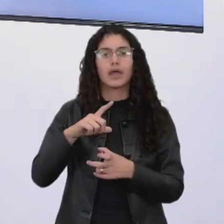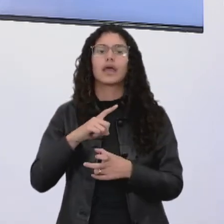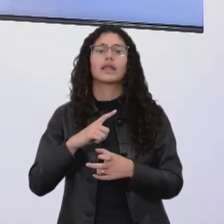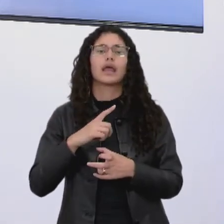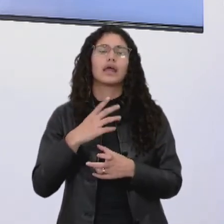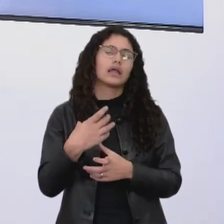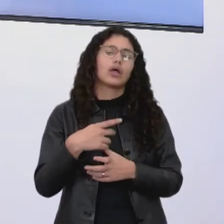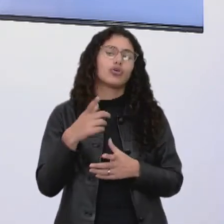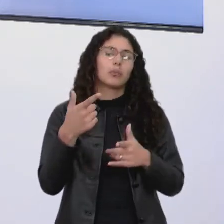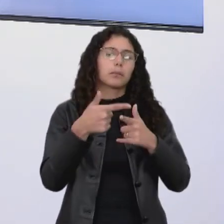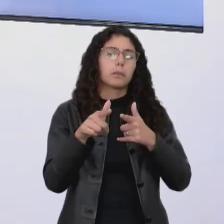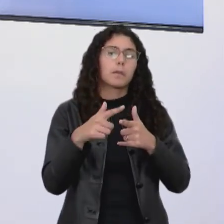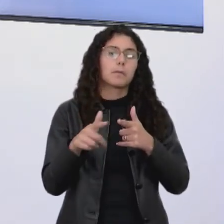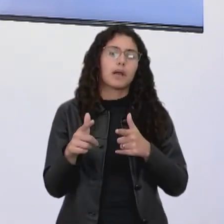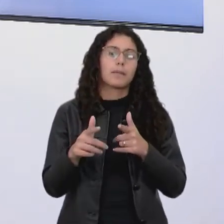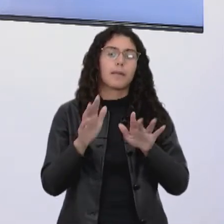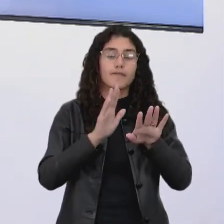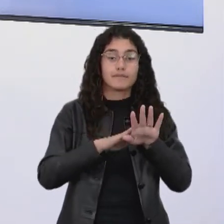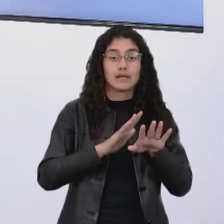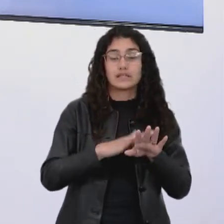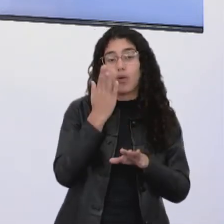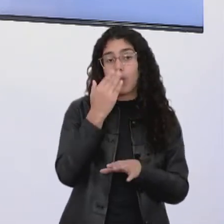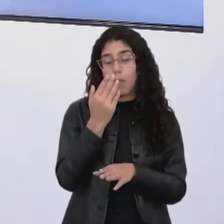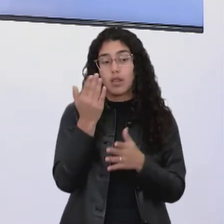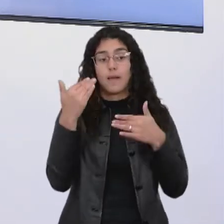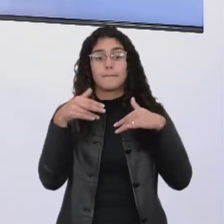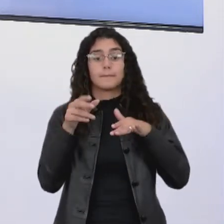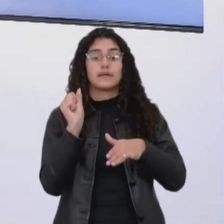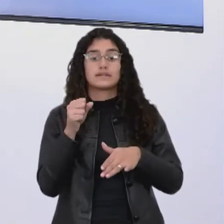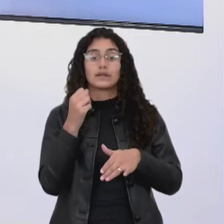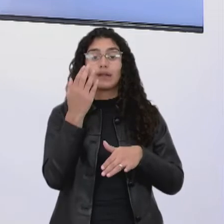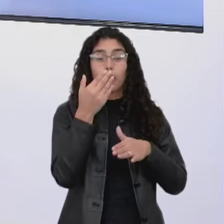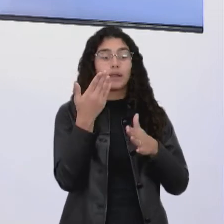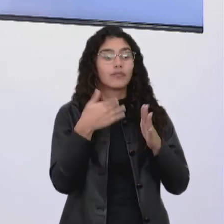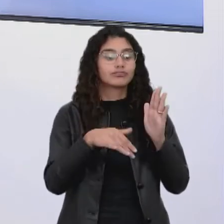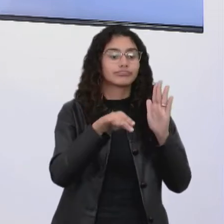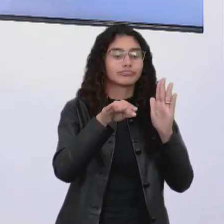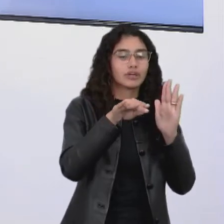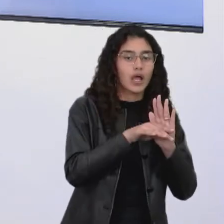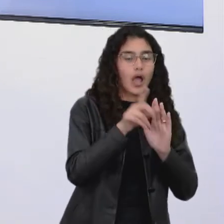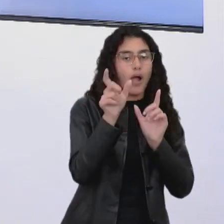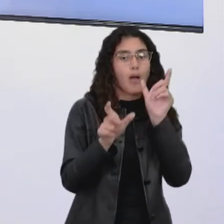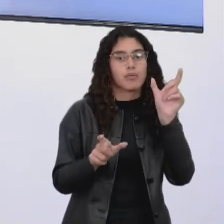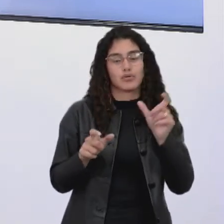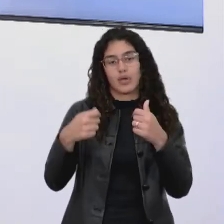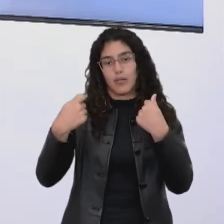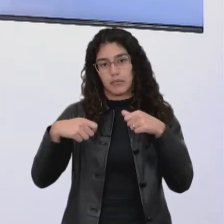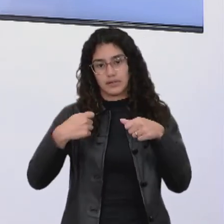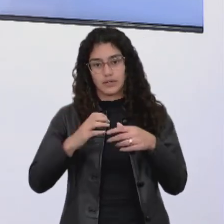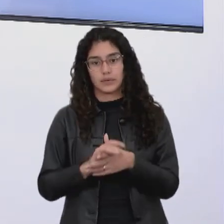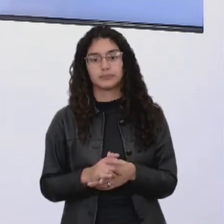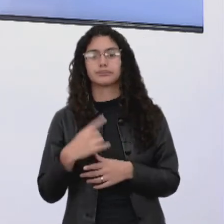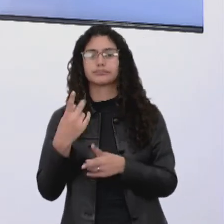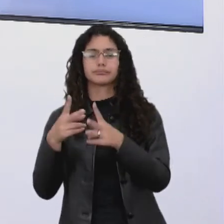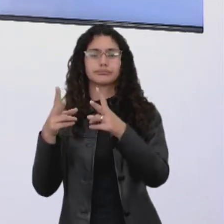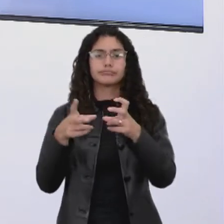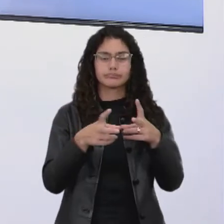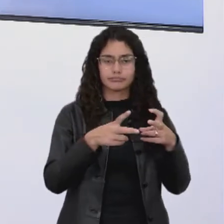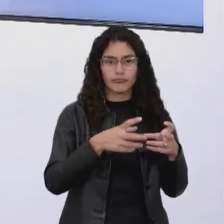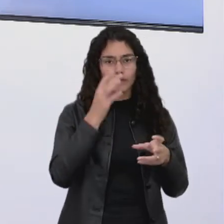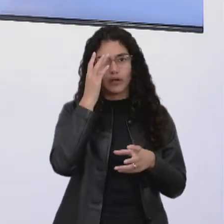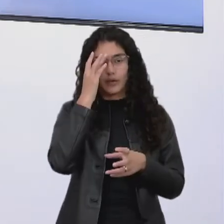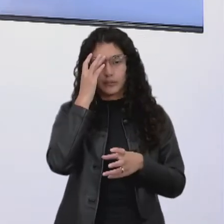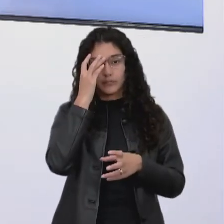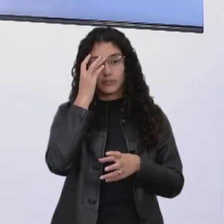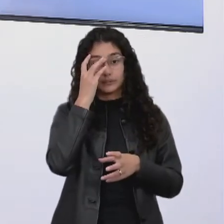uma questão de problema de produção de alimento, mas esse alimento chegar até essas pessoas. E aí quando a gente olha para cá,